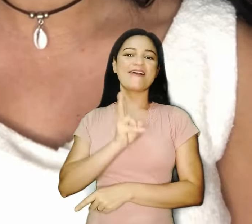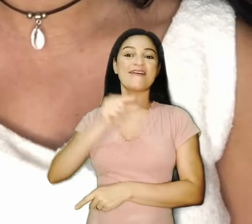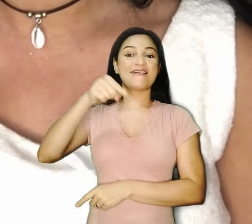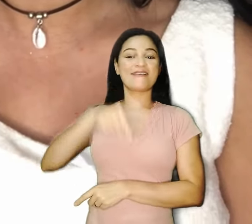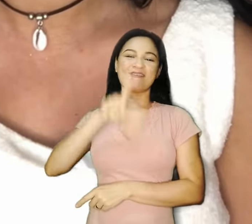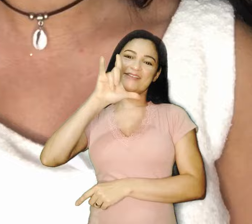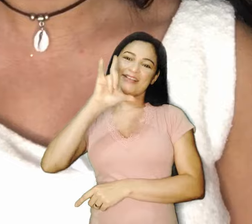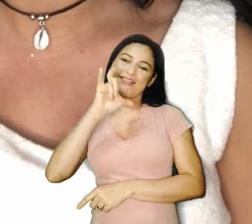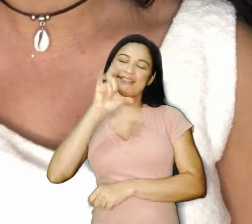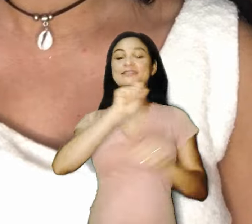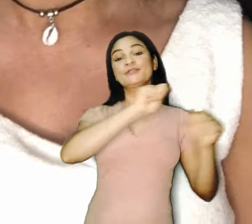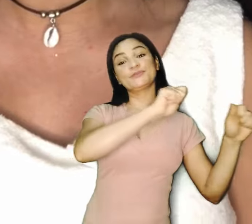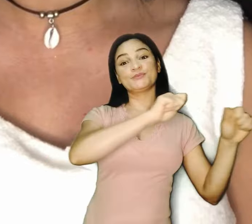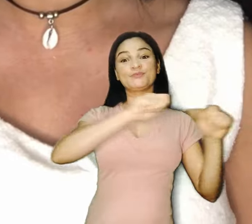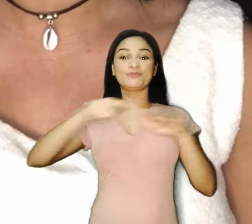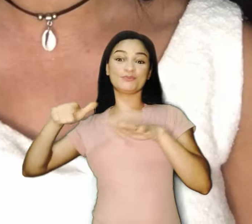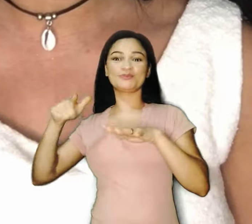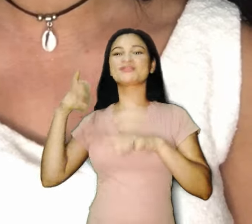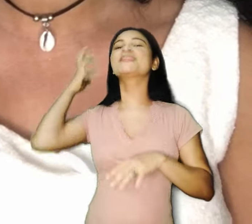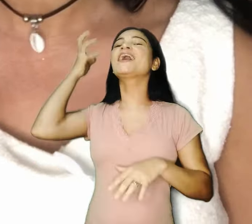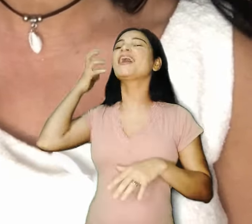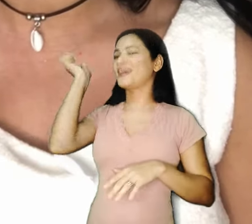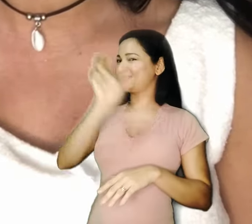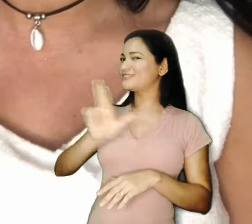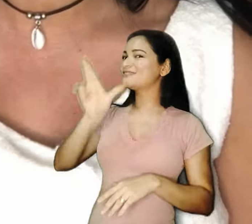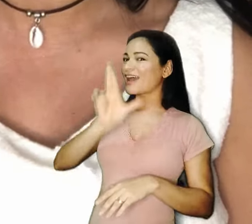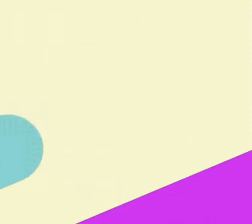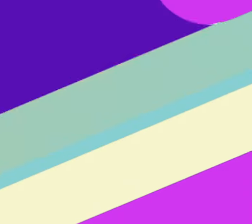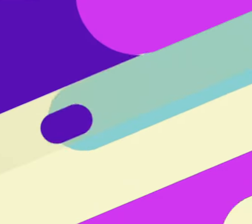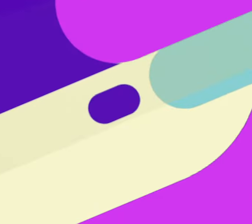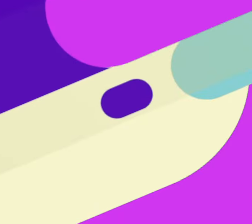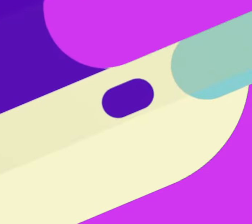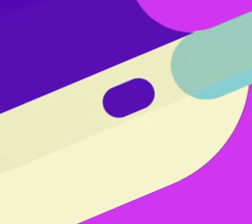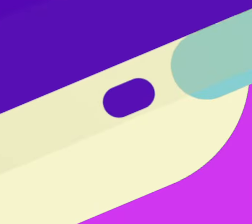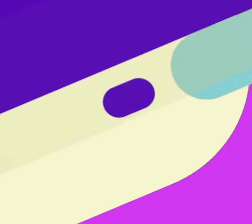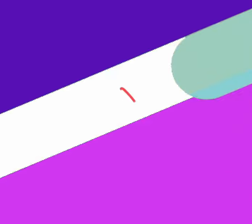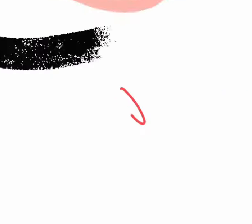nosso encontro é aqui no Instagram e durante a semana na Rádio FAO.